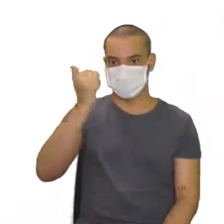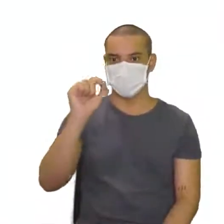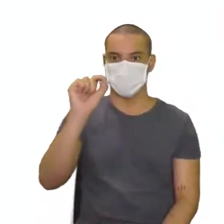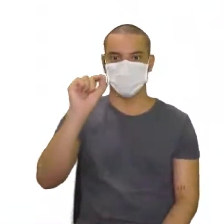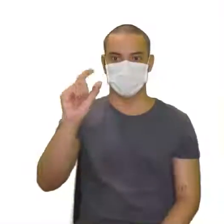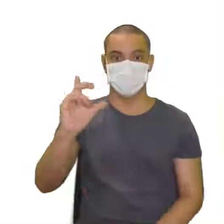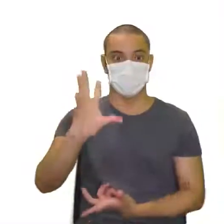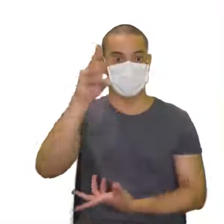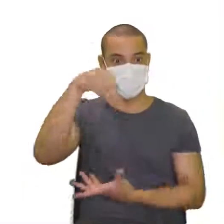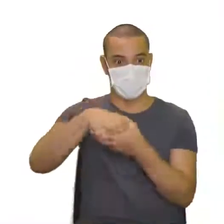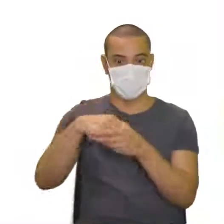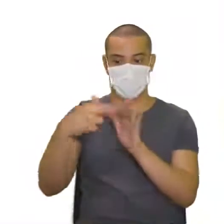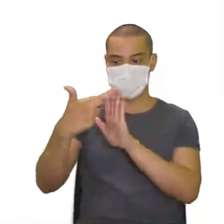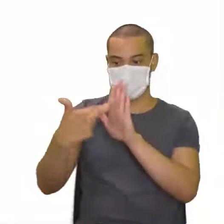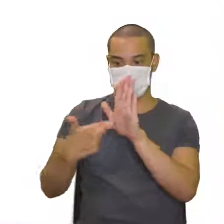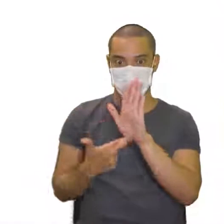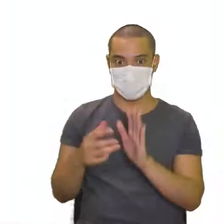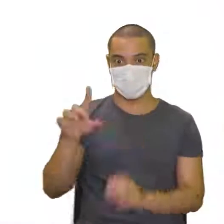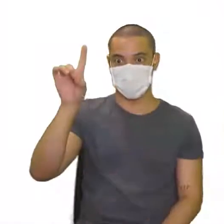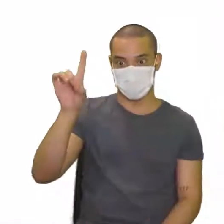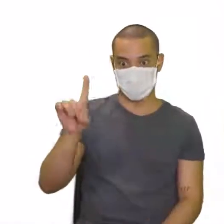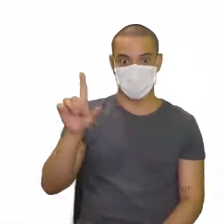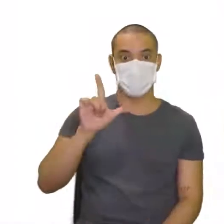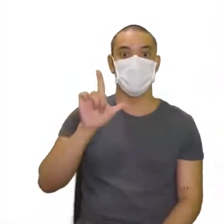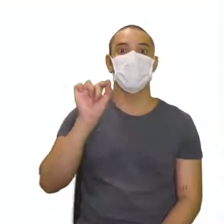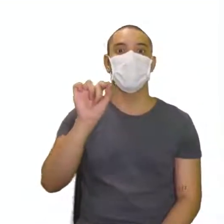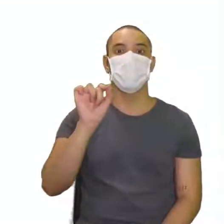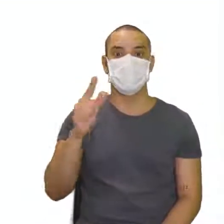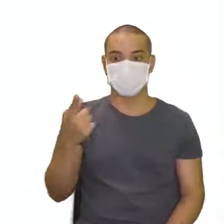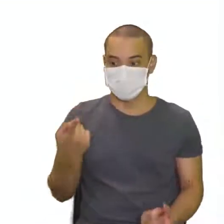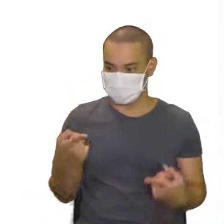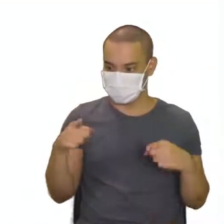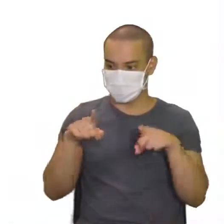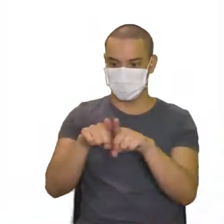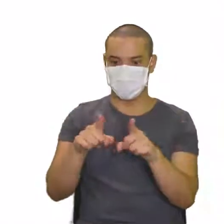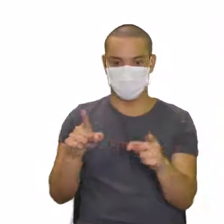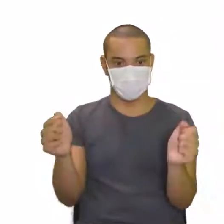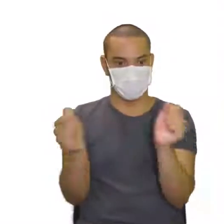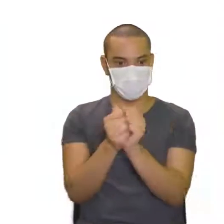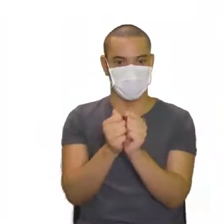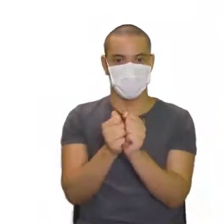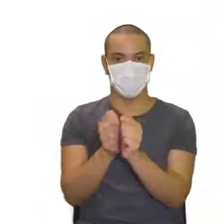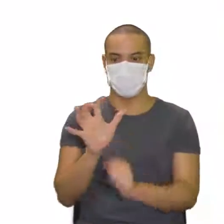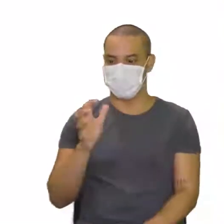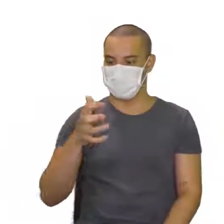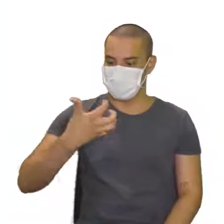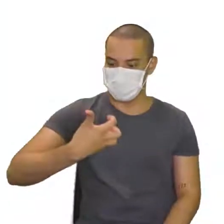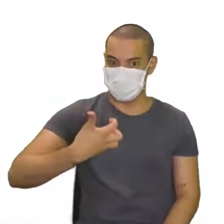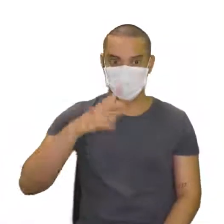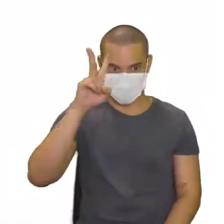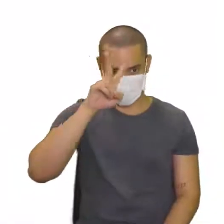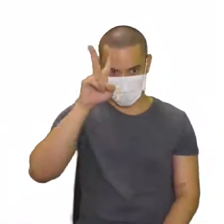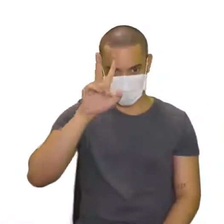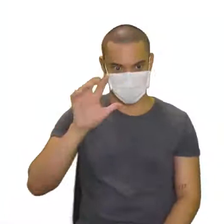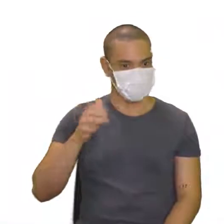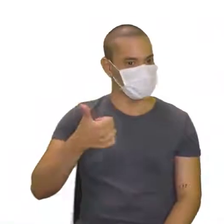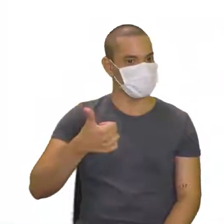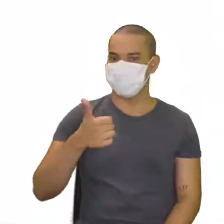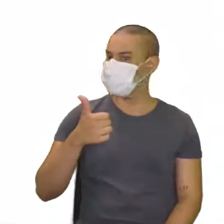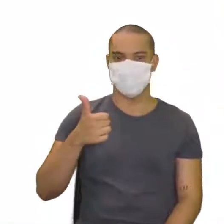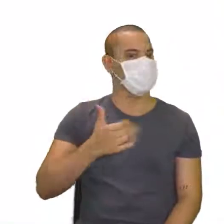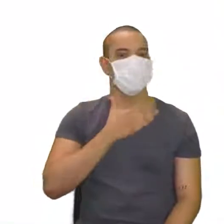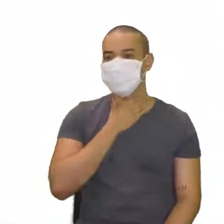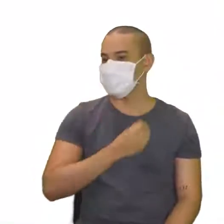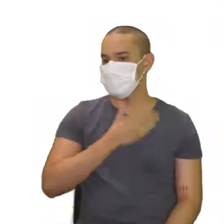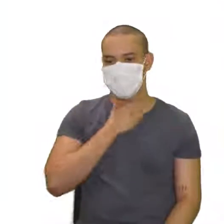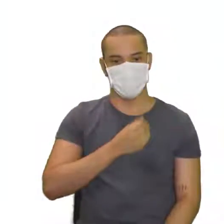de campo, pela regra da mão direita, ele é perpendicular à corrente. Então, nops, essa